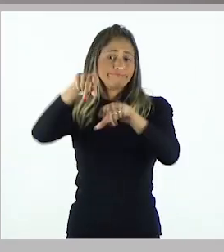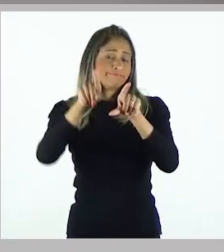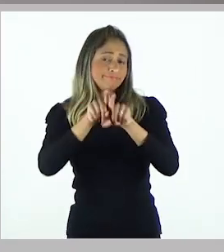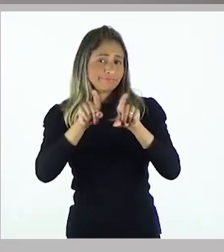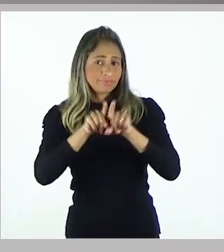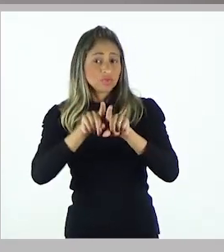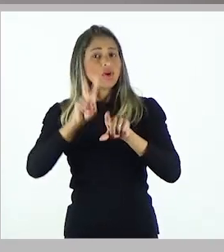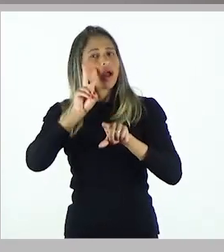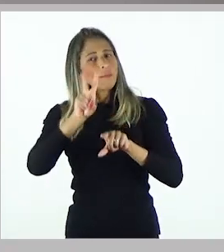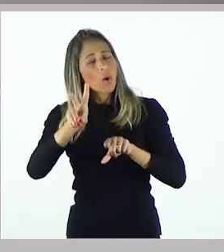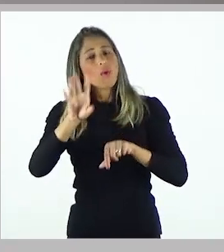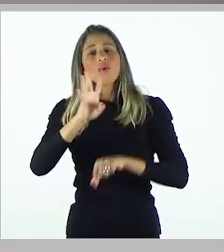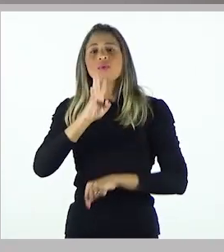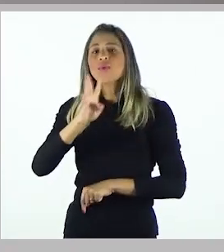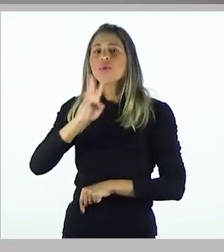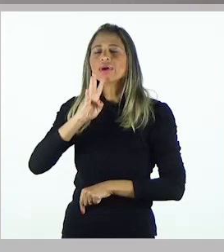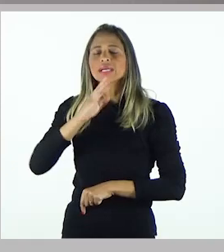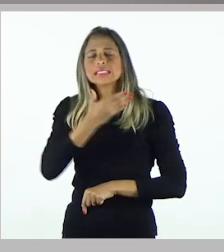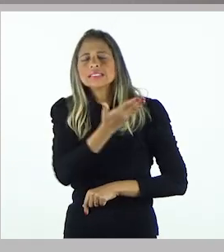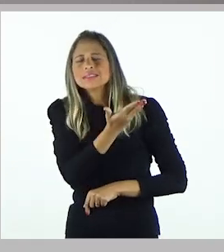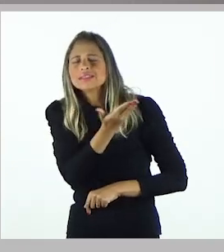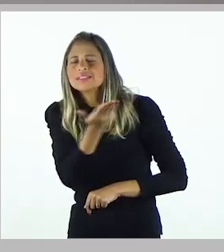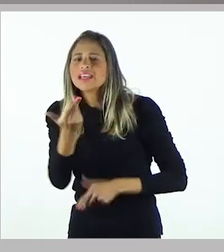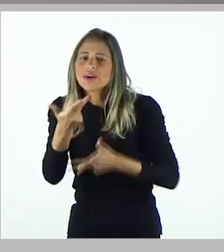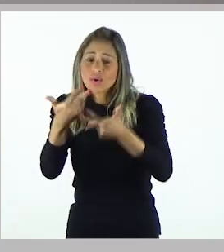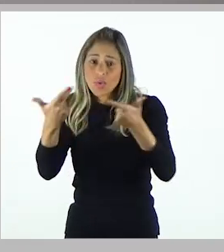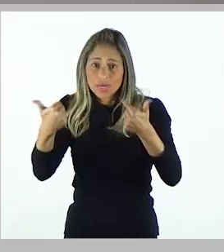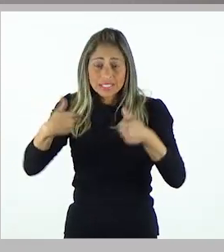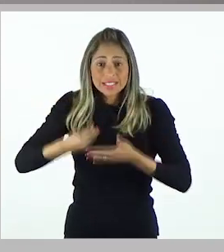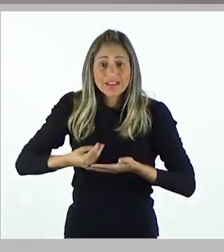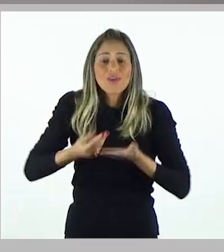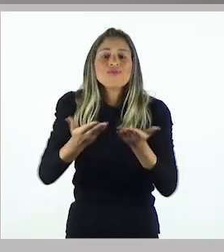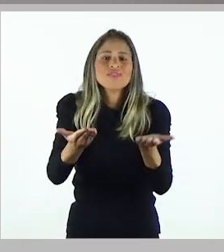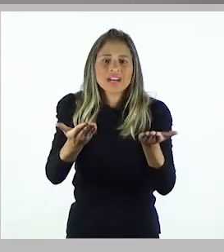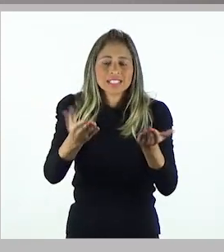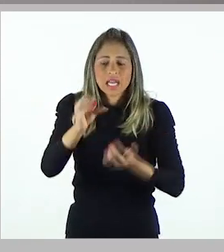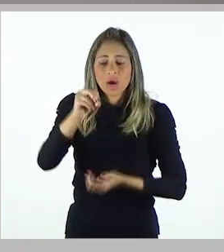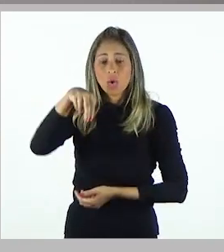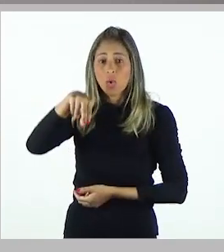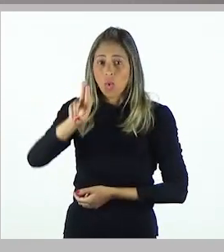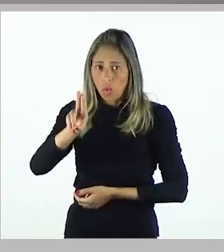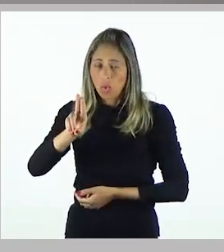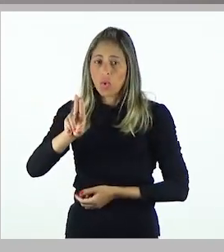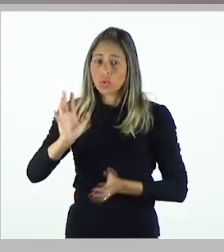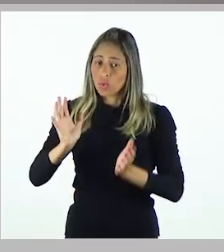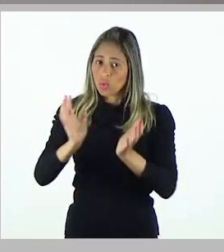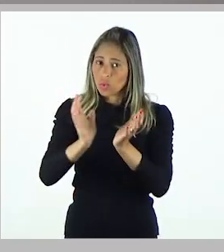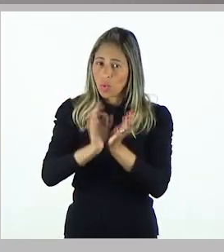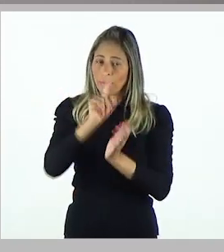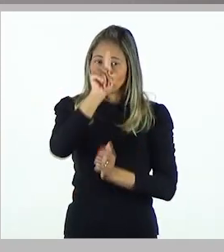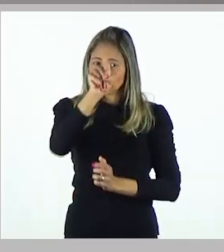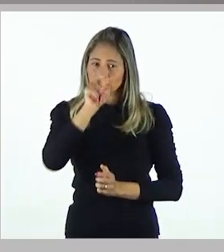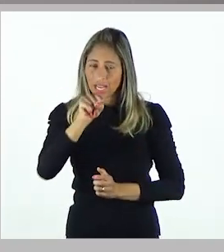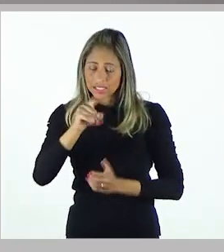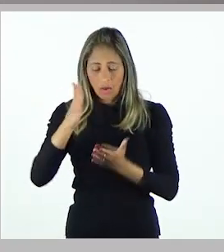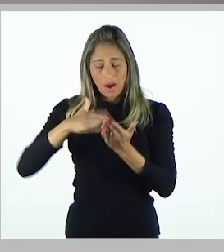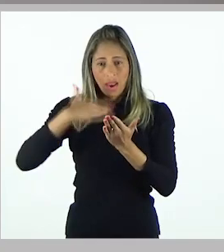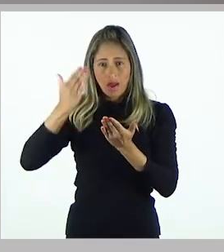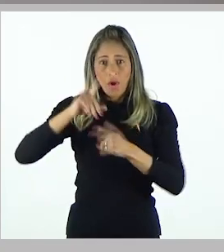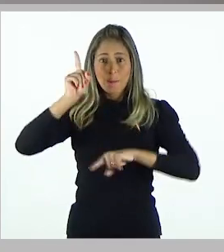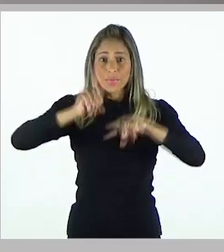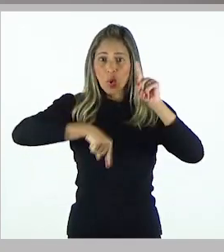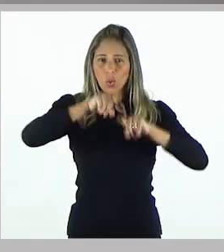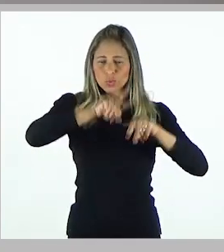países. Vale a pena conhecer a dimensão, né, e o que está oferecendo a ONU por meio dessas indicações de